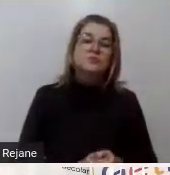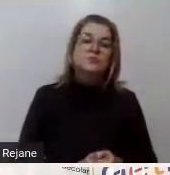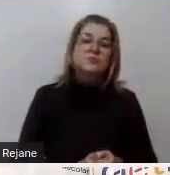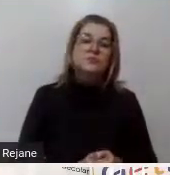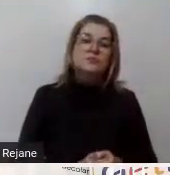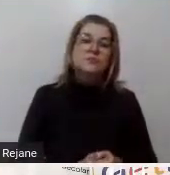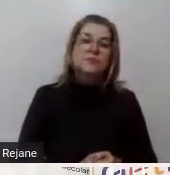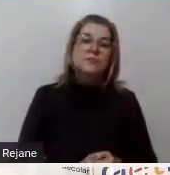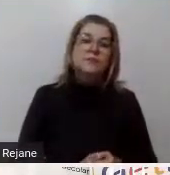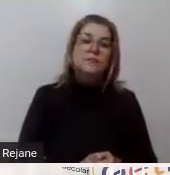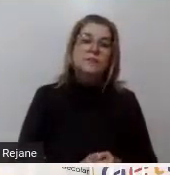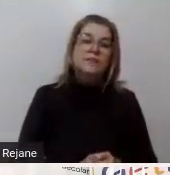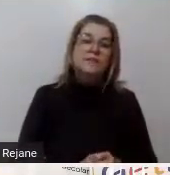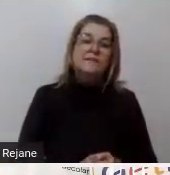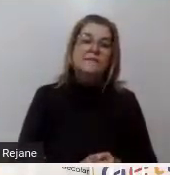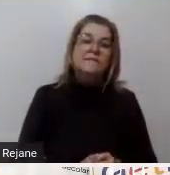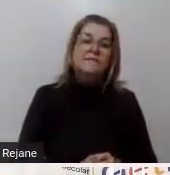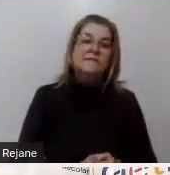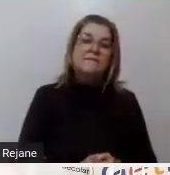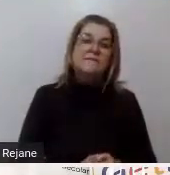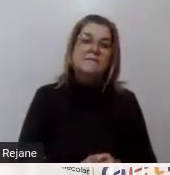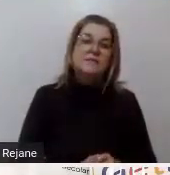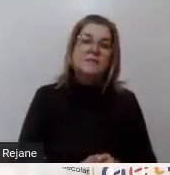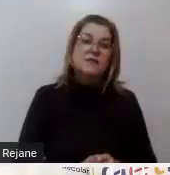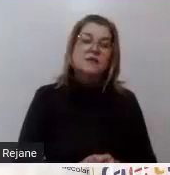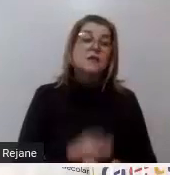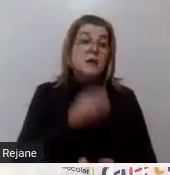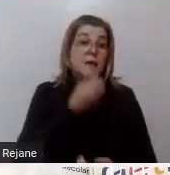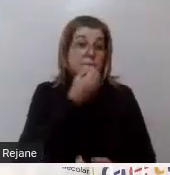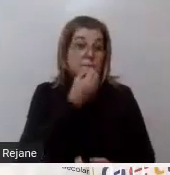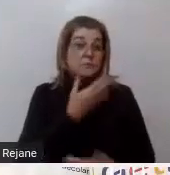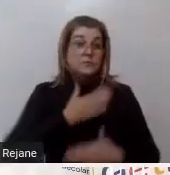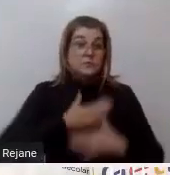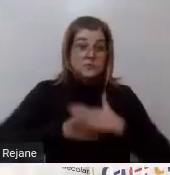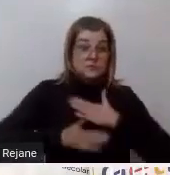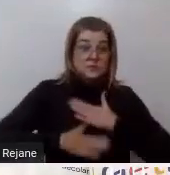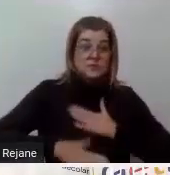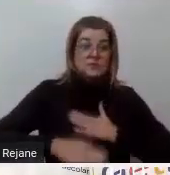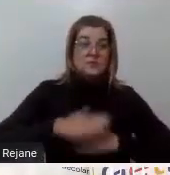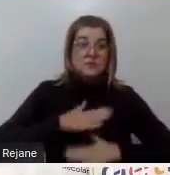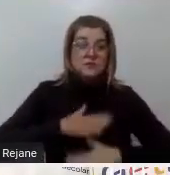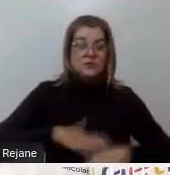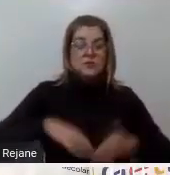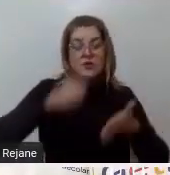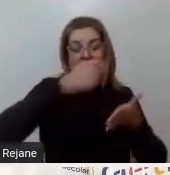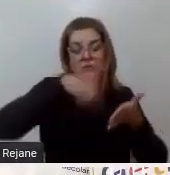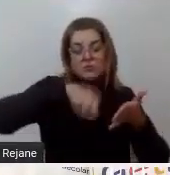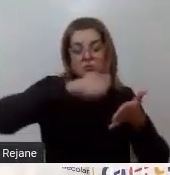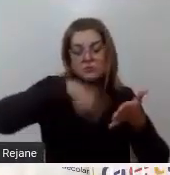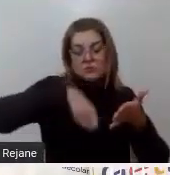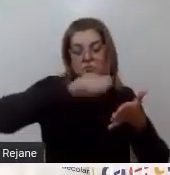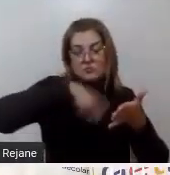é uma forma bem tranquila de fazer a correção, né, bem